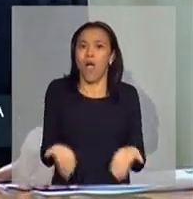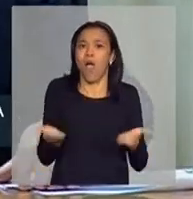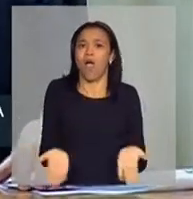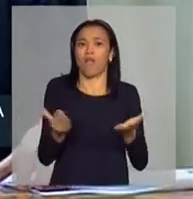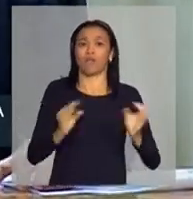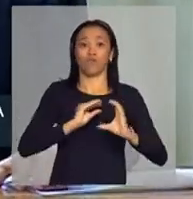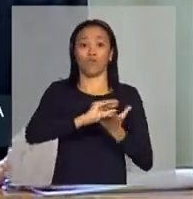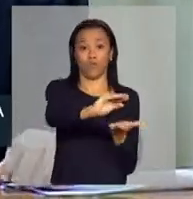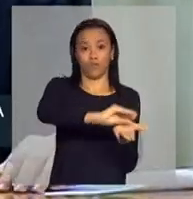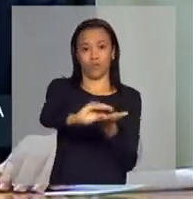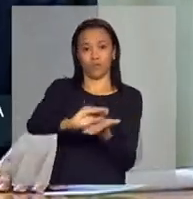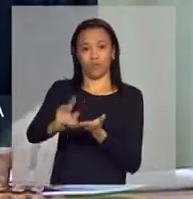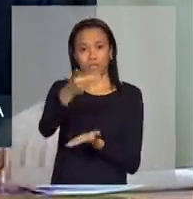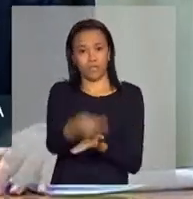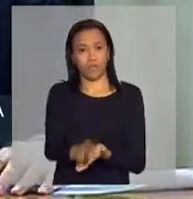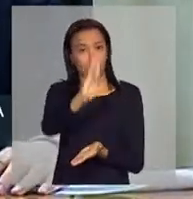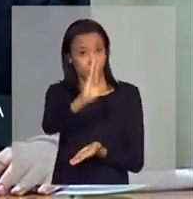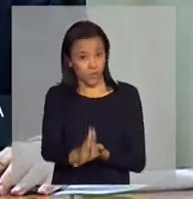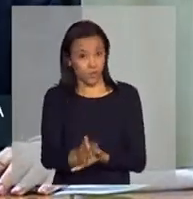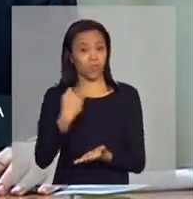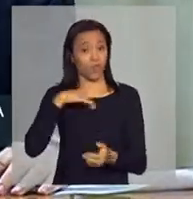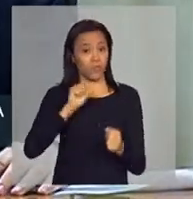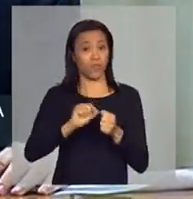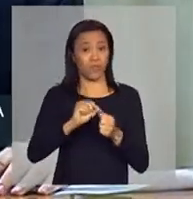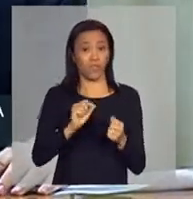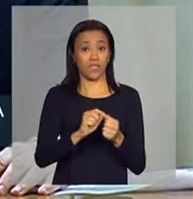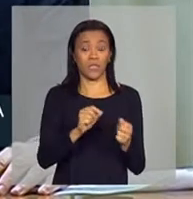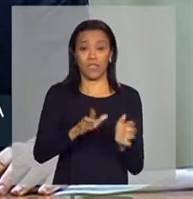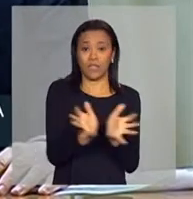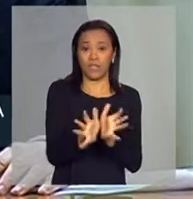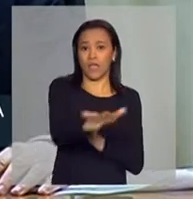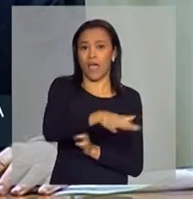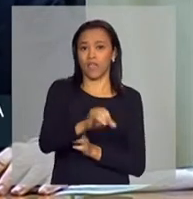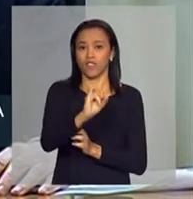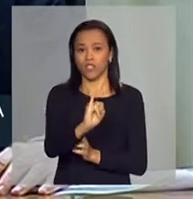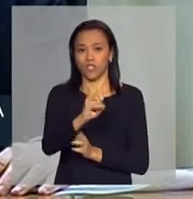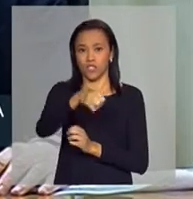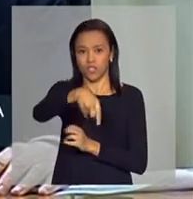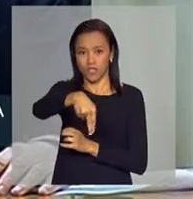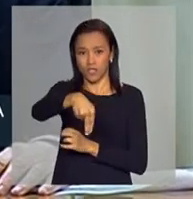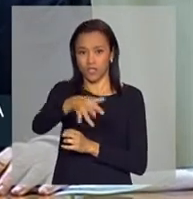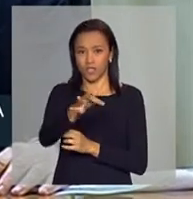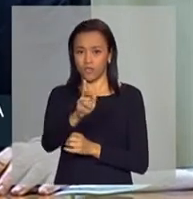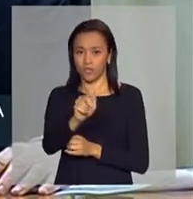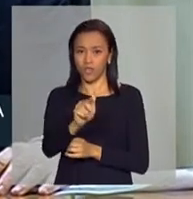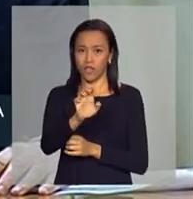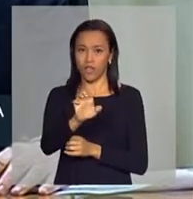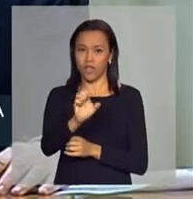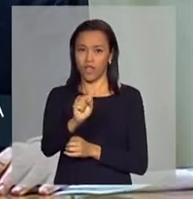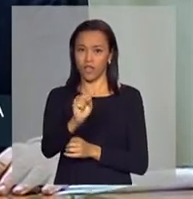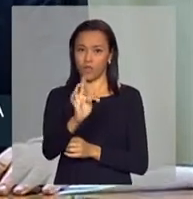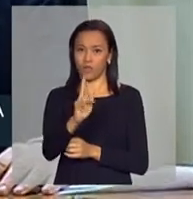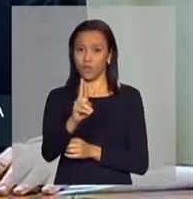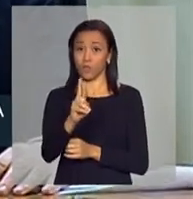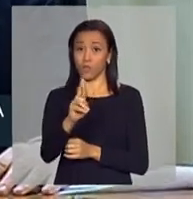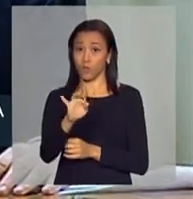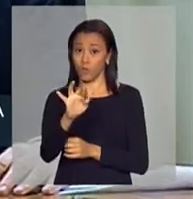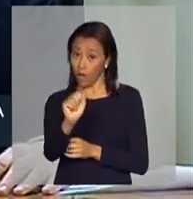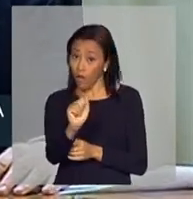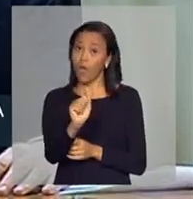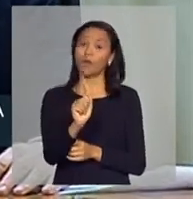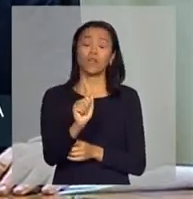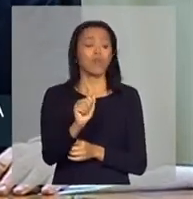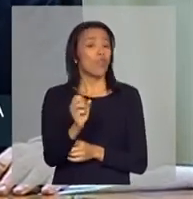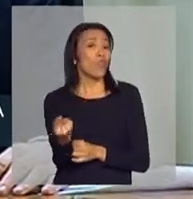vai subir no Brasil nós temos fazer muito investimento em infraestrutura E isso está sendo planejado né E não